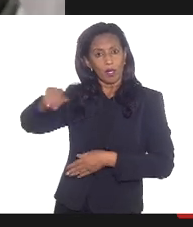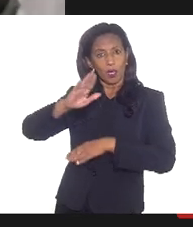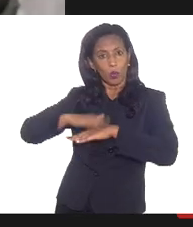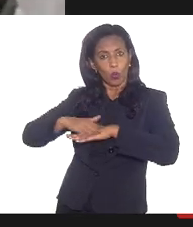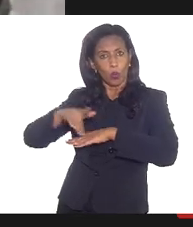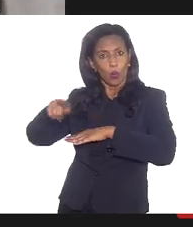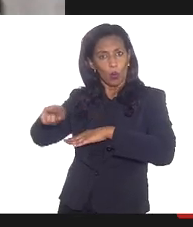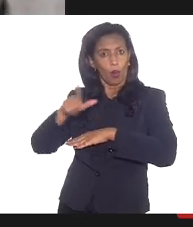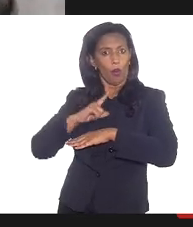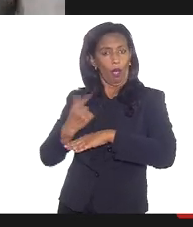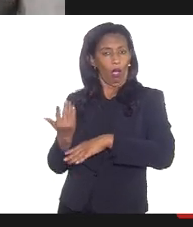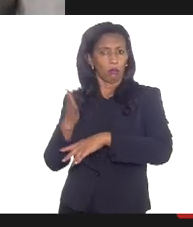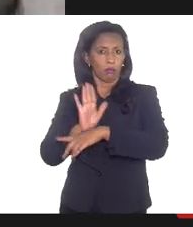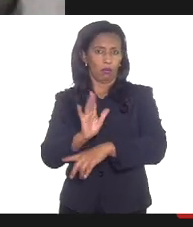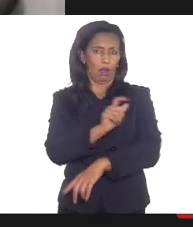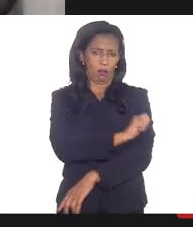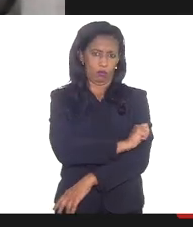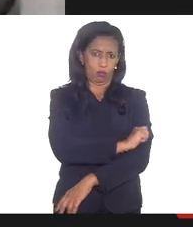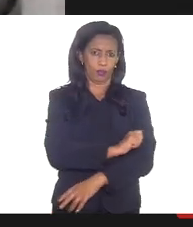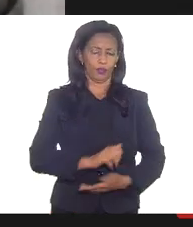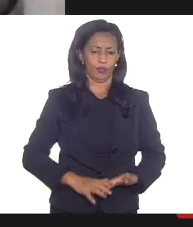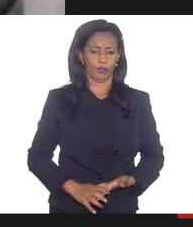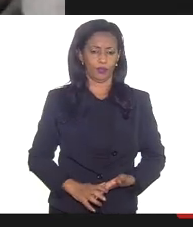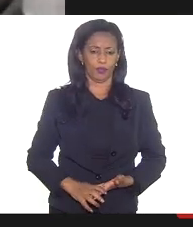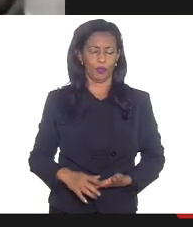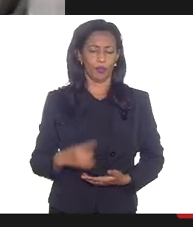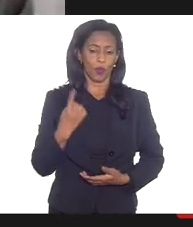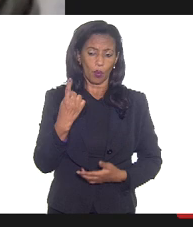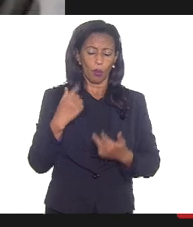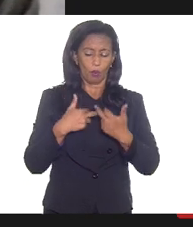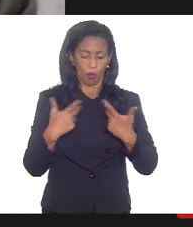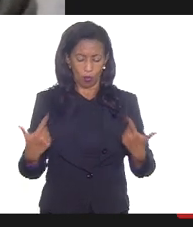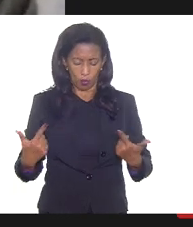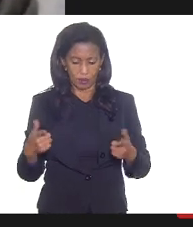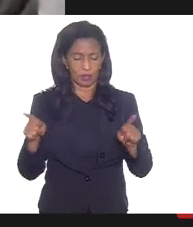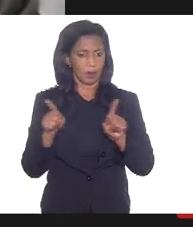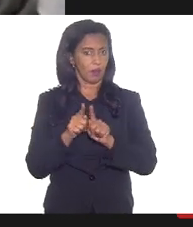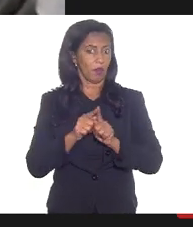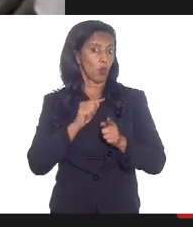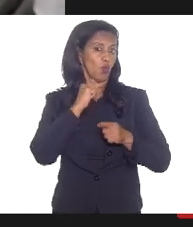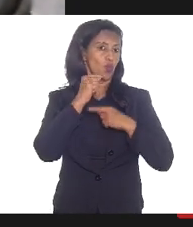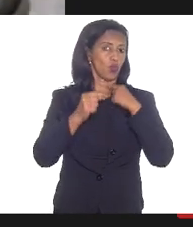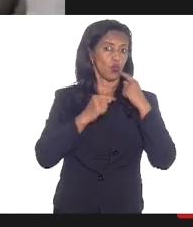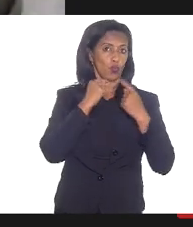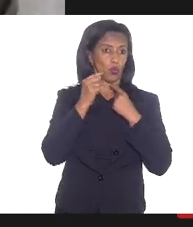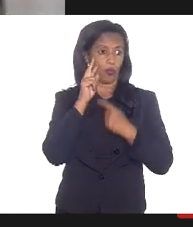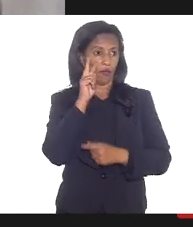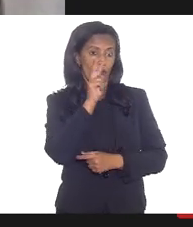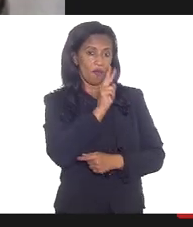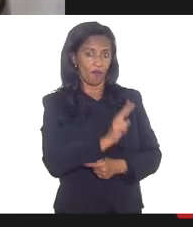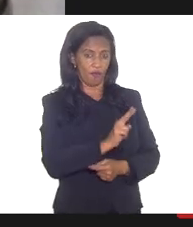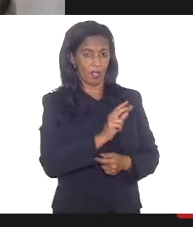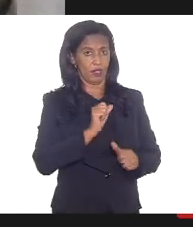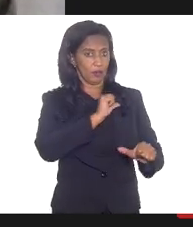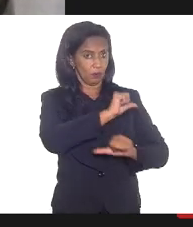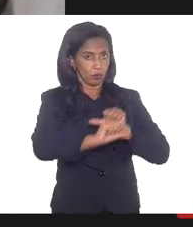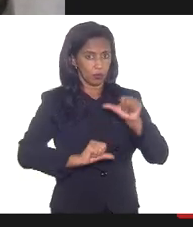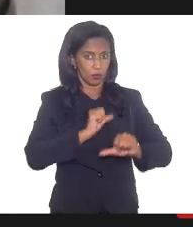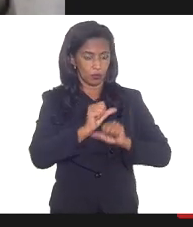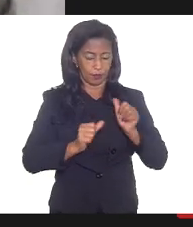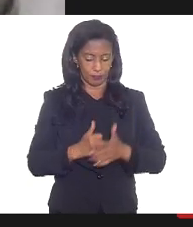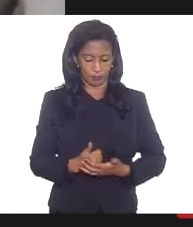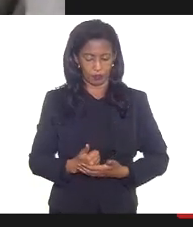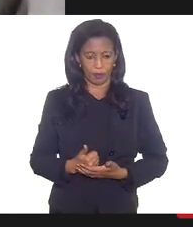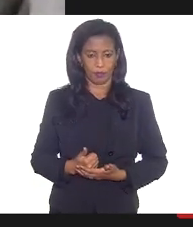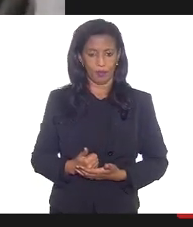visão para os alunos. Uma coisa que a gente não está conseguindo ver nessa mudança é a